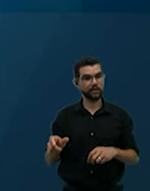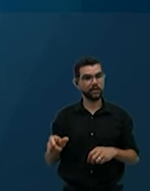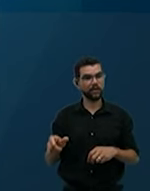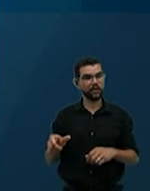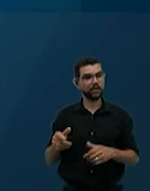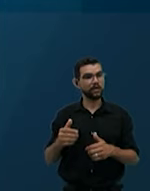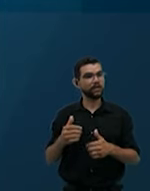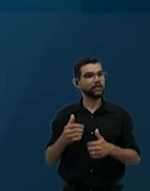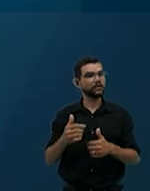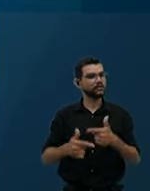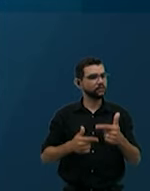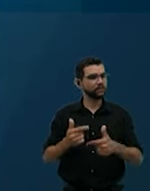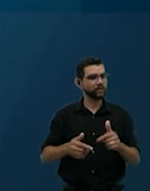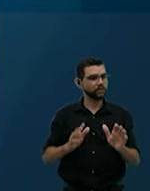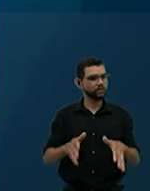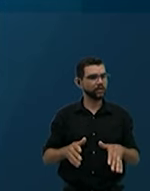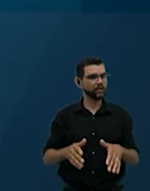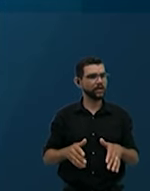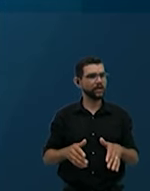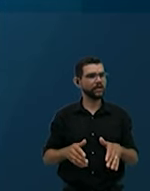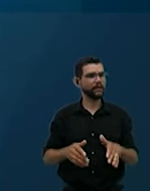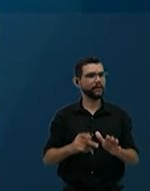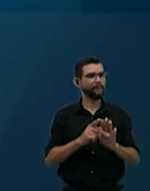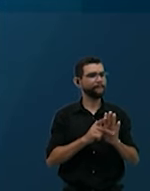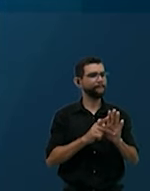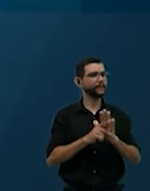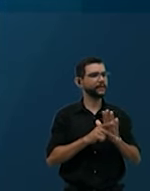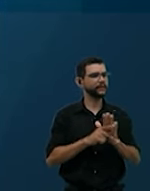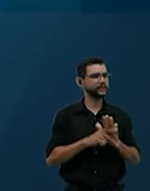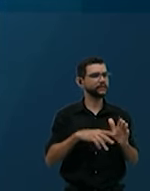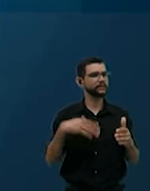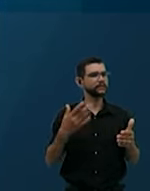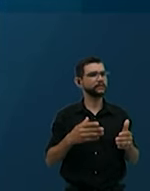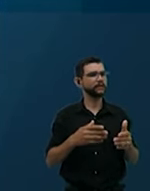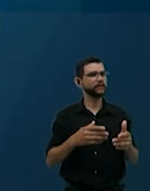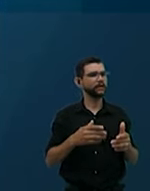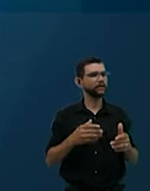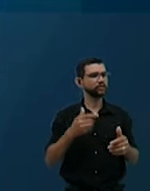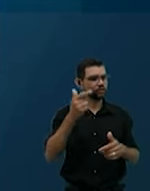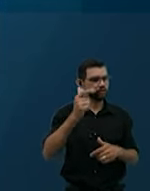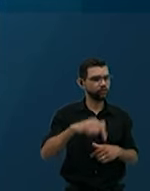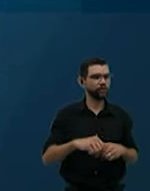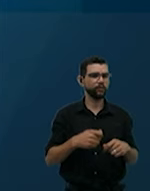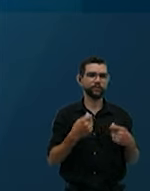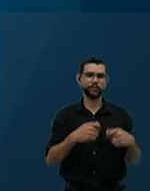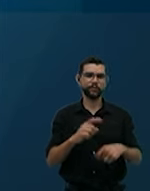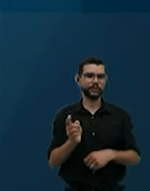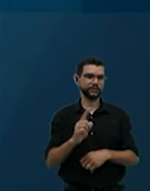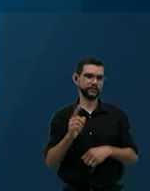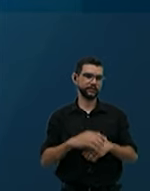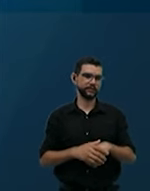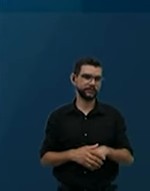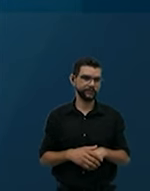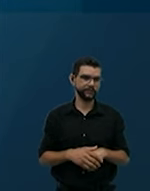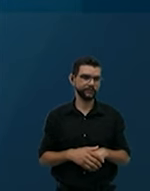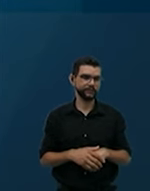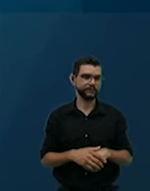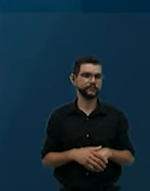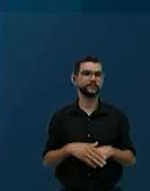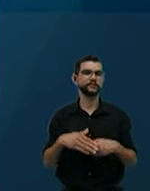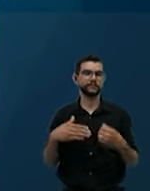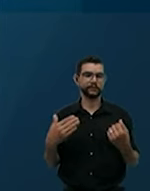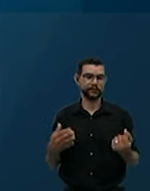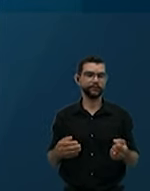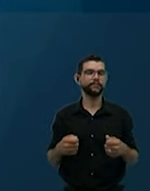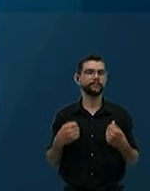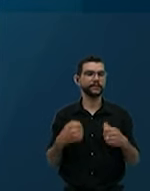aqui parto para a conclusão, que nesta tese, senhora presidente, senhoras ministras, senhores ministros, seja fixada uma tese com